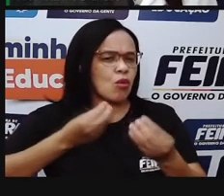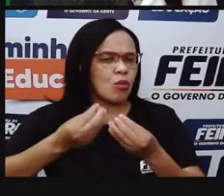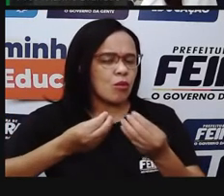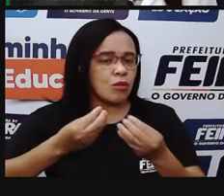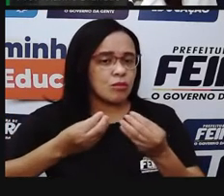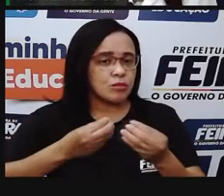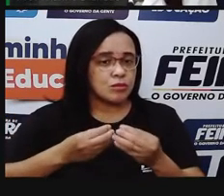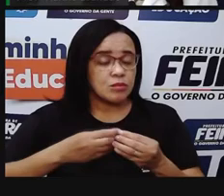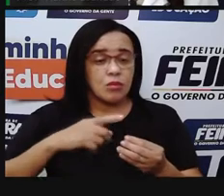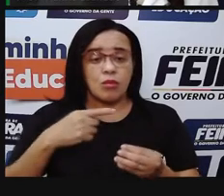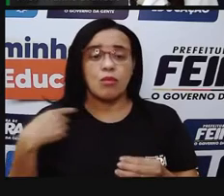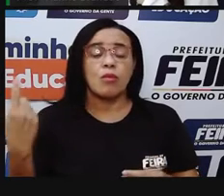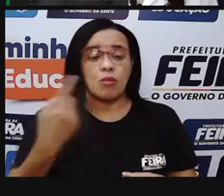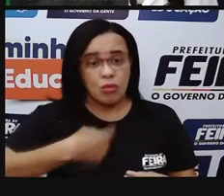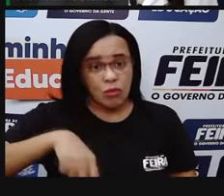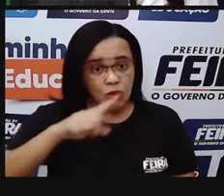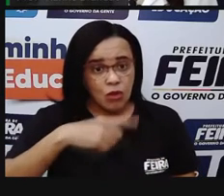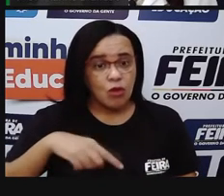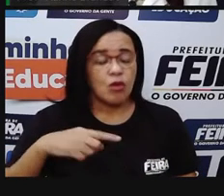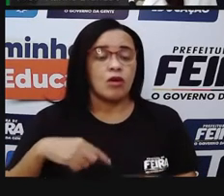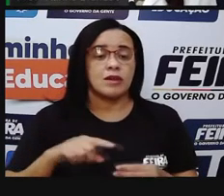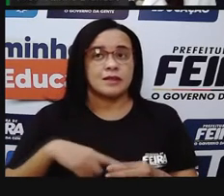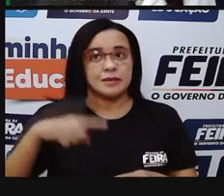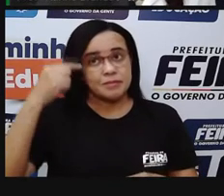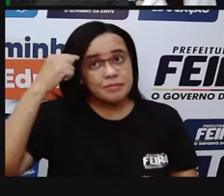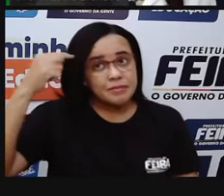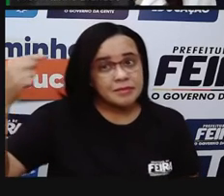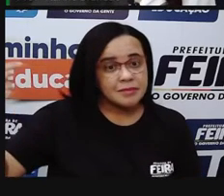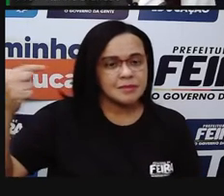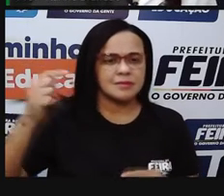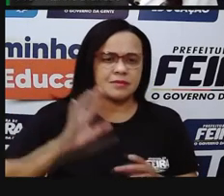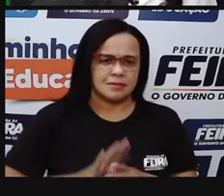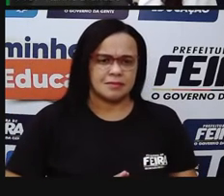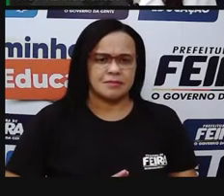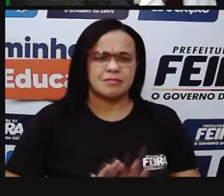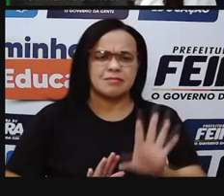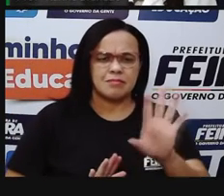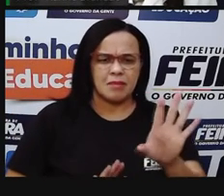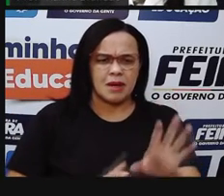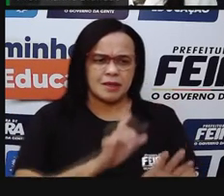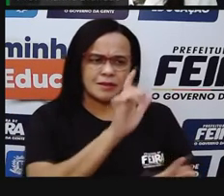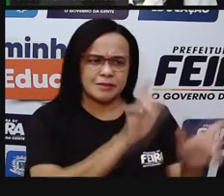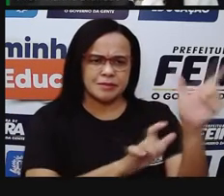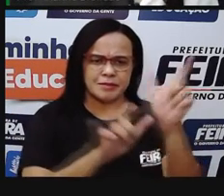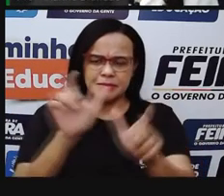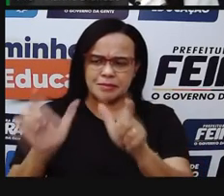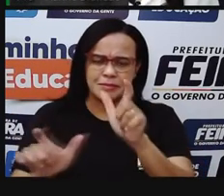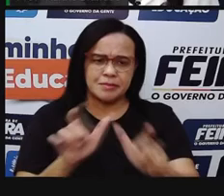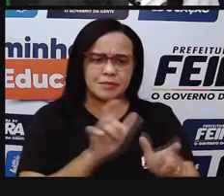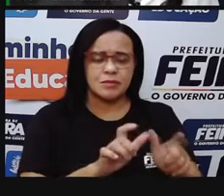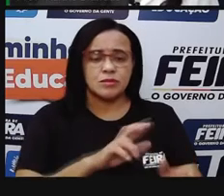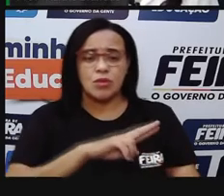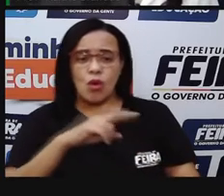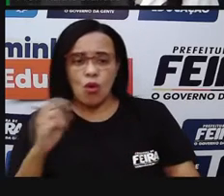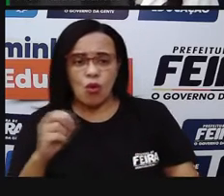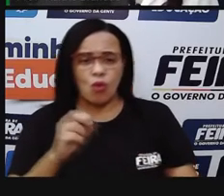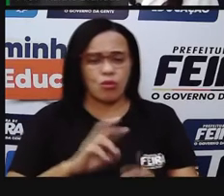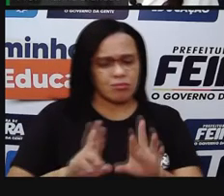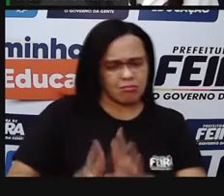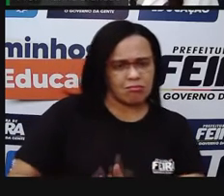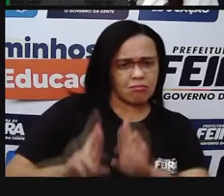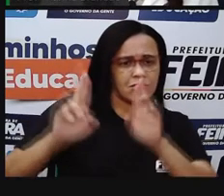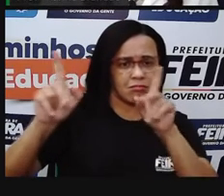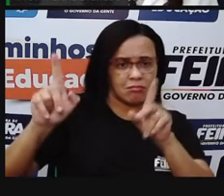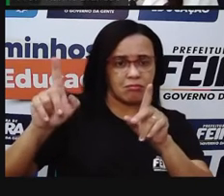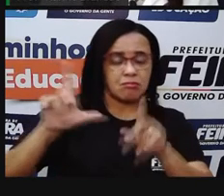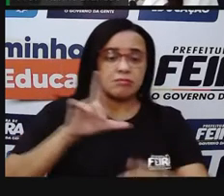nós pensamos, o que mais nos diferencia, né, dos outros animais? E a gente vai entender um pouquinho mais